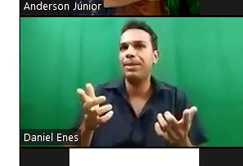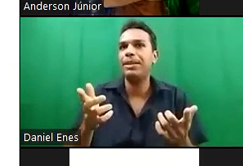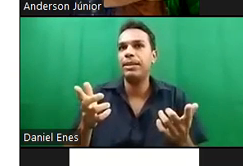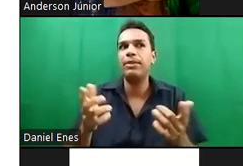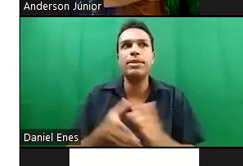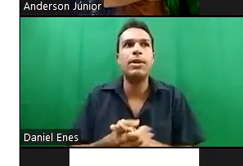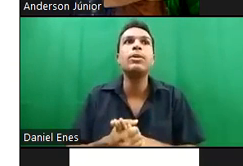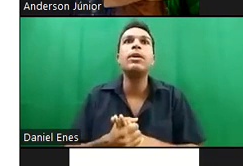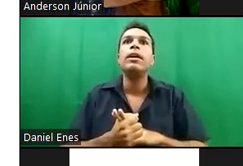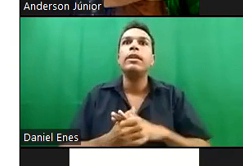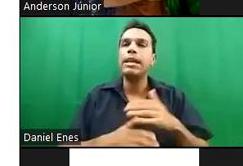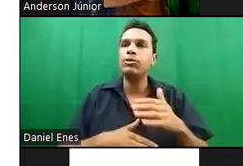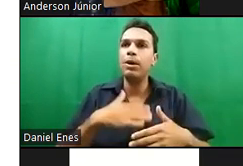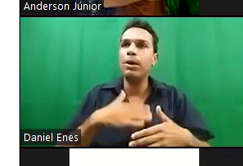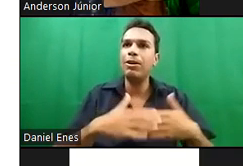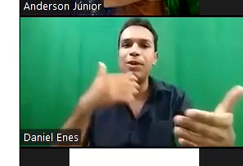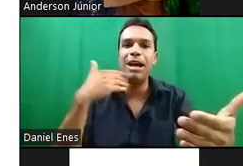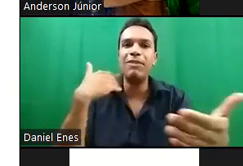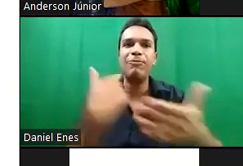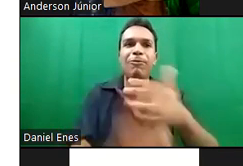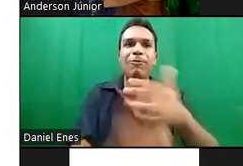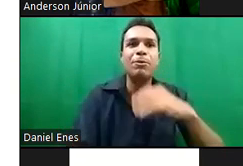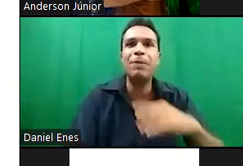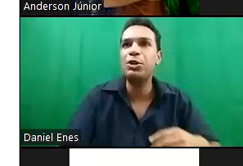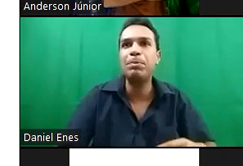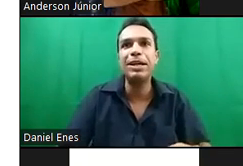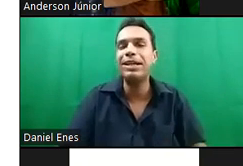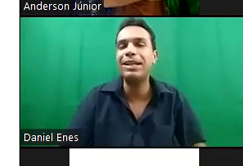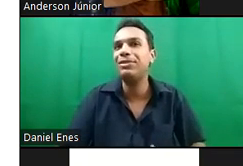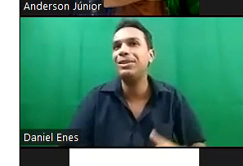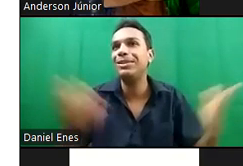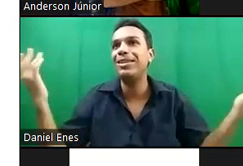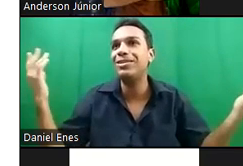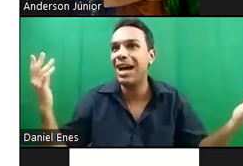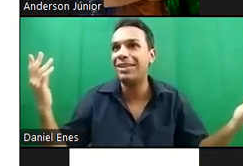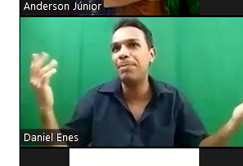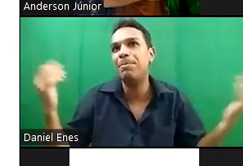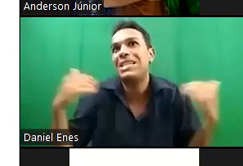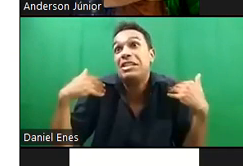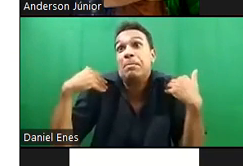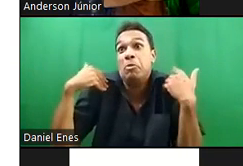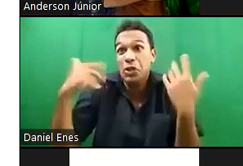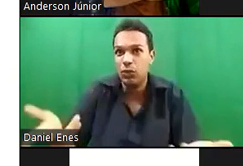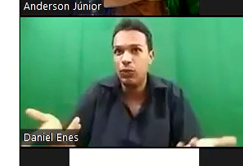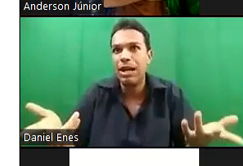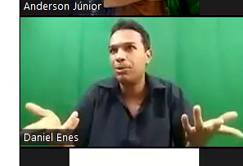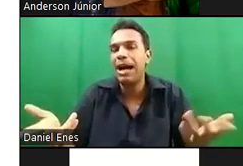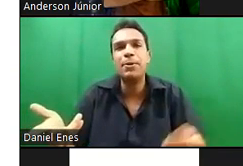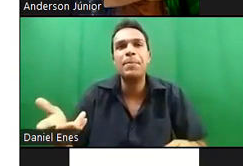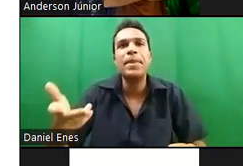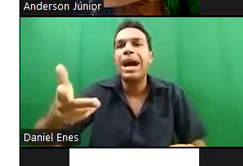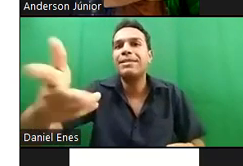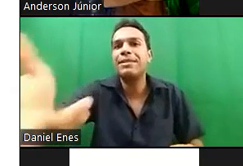está treinando a visão. Né? E no espanhol a gente começa num ritmo, aí vai para uma Espanha da vida e não entende nada. Apesar de ter muito